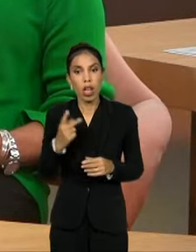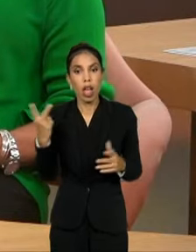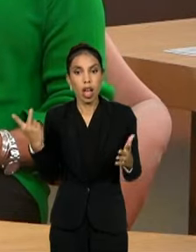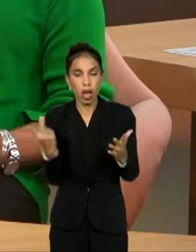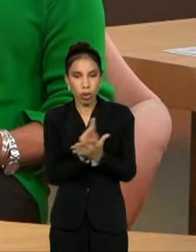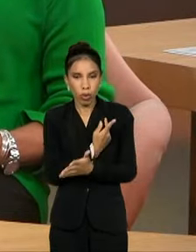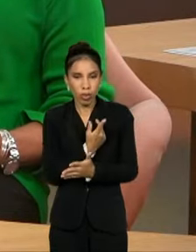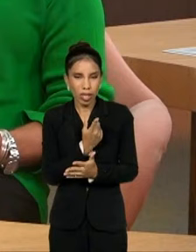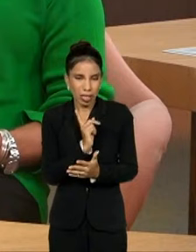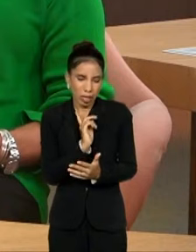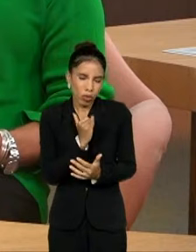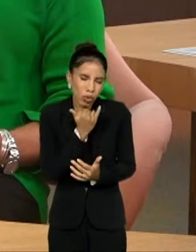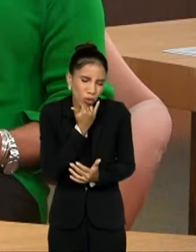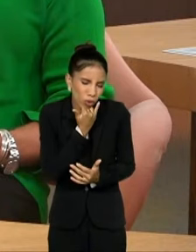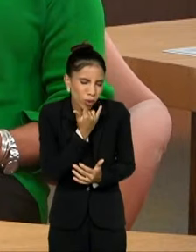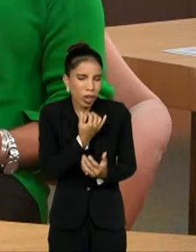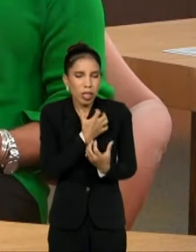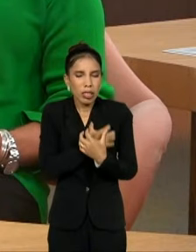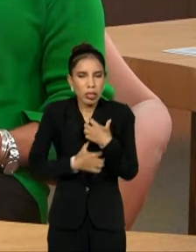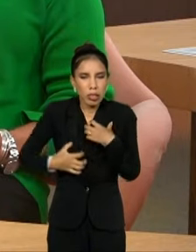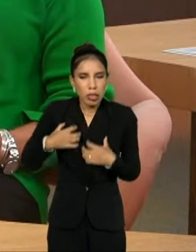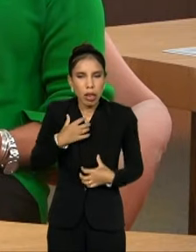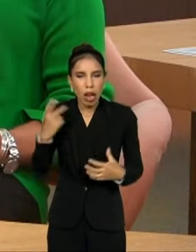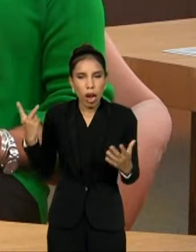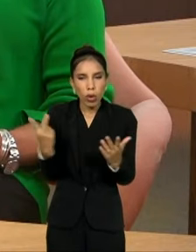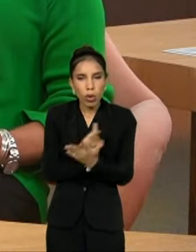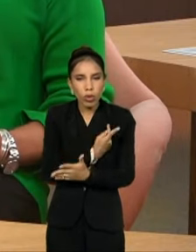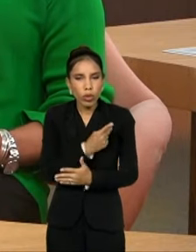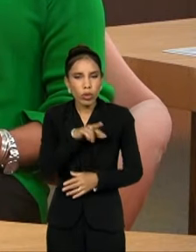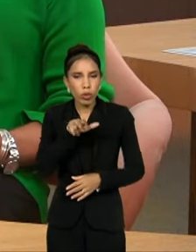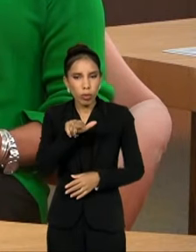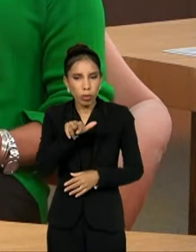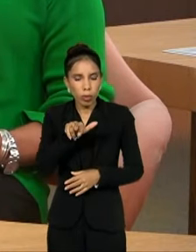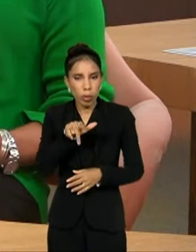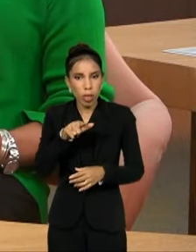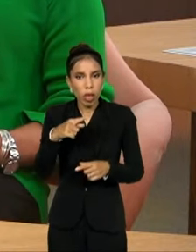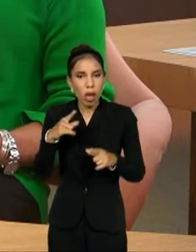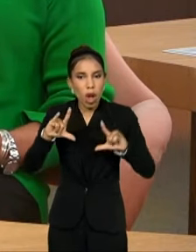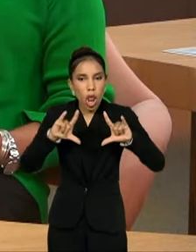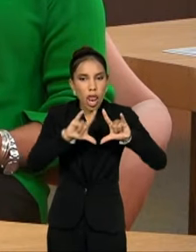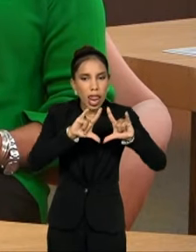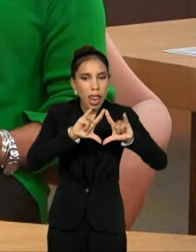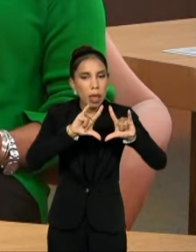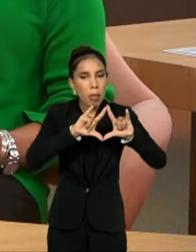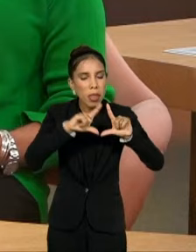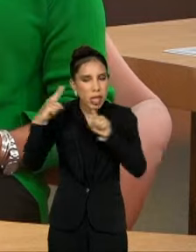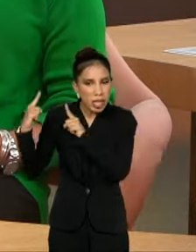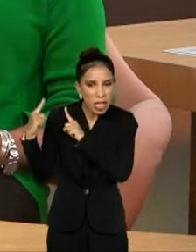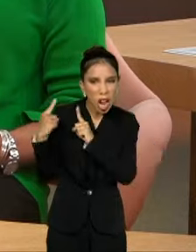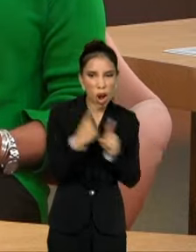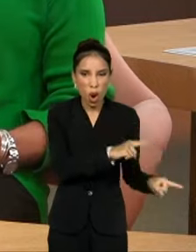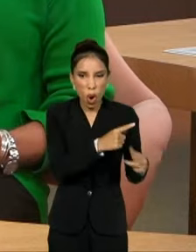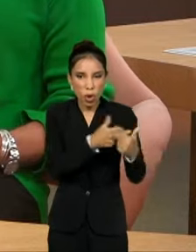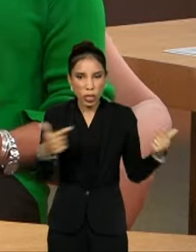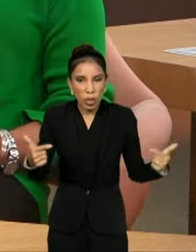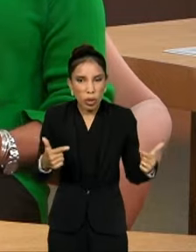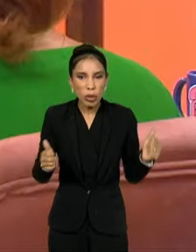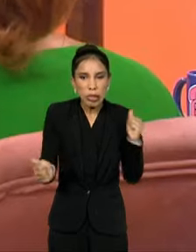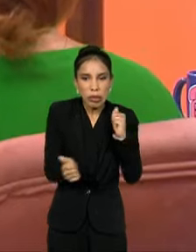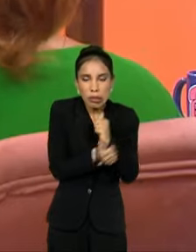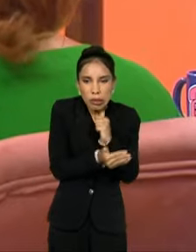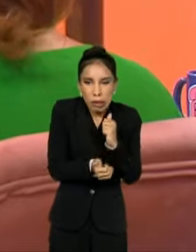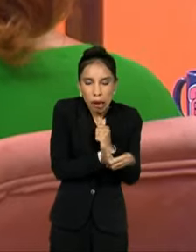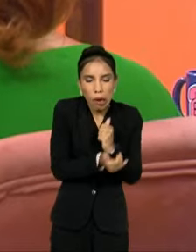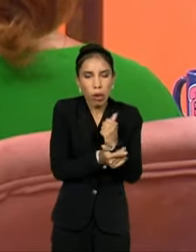coisa mais íntima assim, mas imagina. Essa dor do seu irmão que aconteceu com ele, te levou a esse combate às milícias? Apesar da sua postura, não, obviamente...